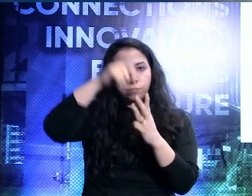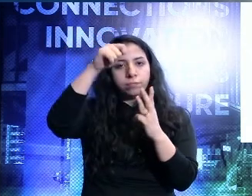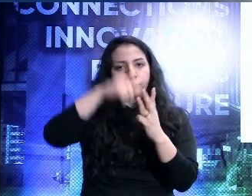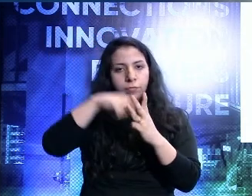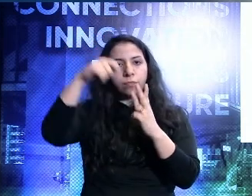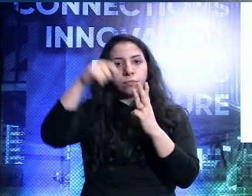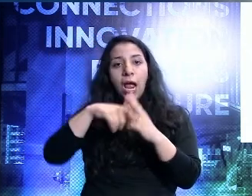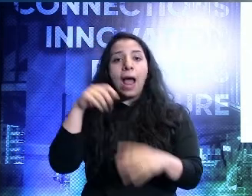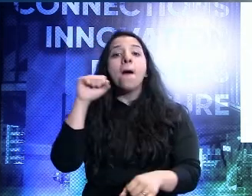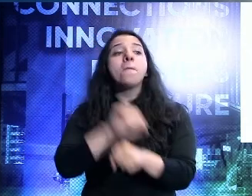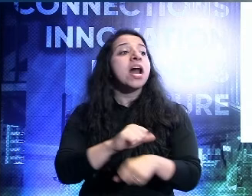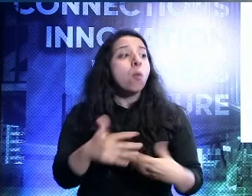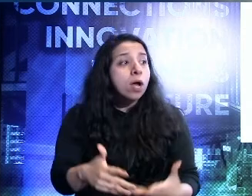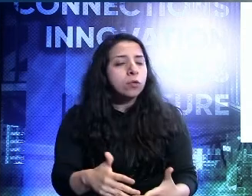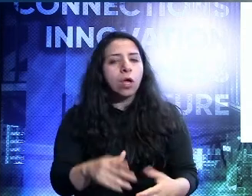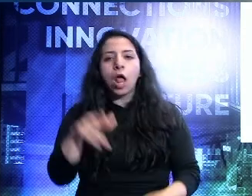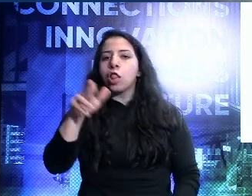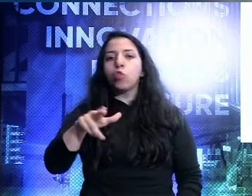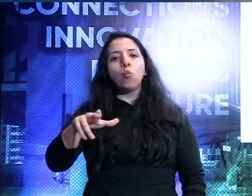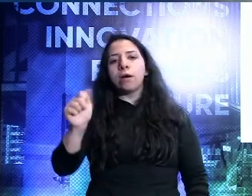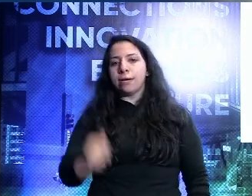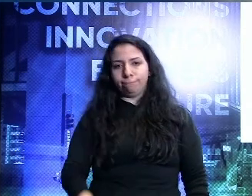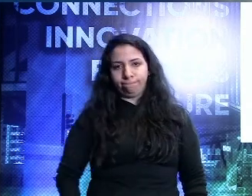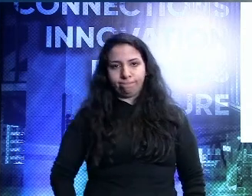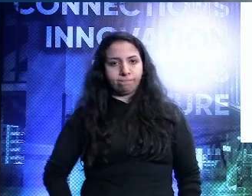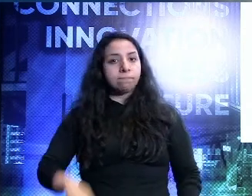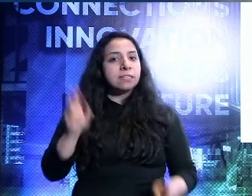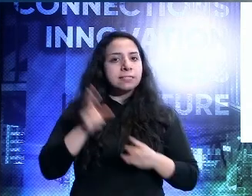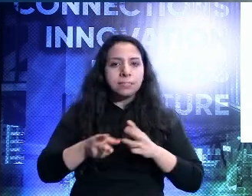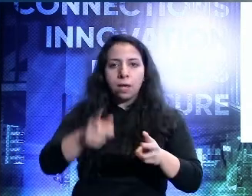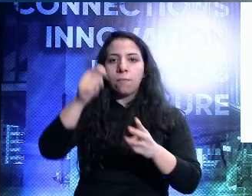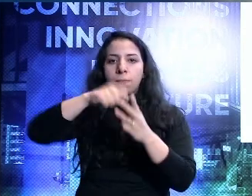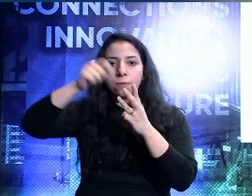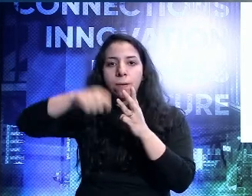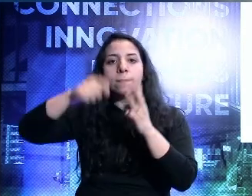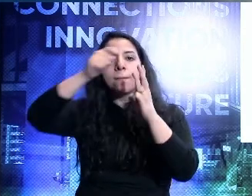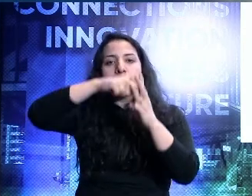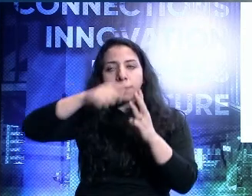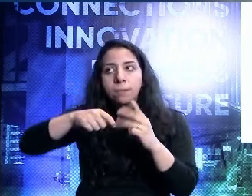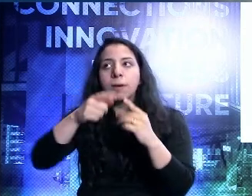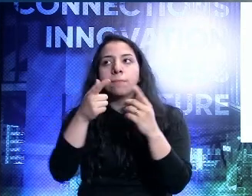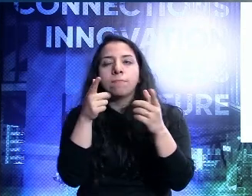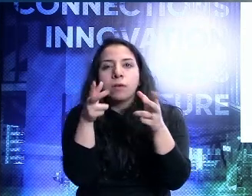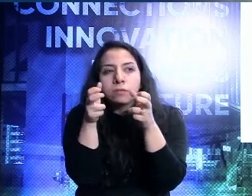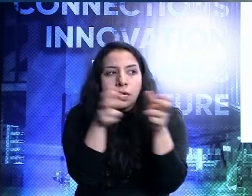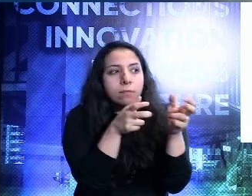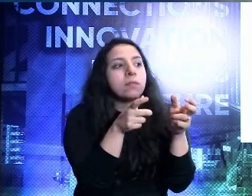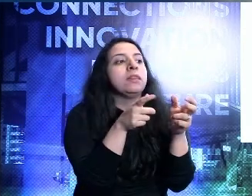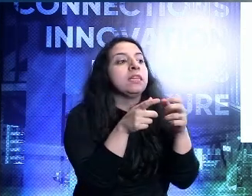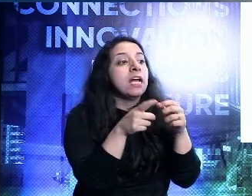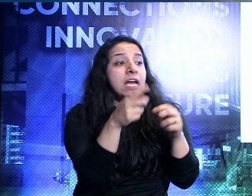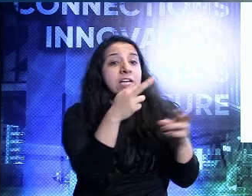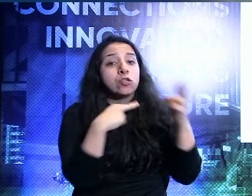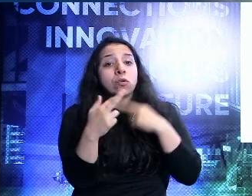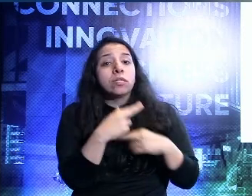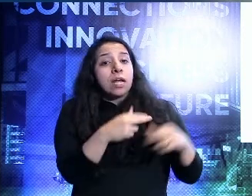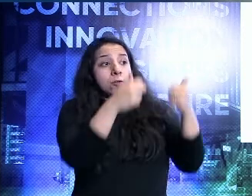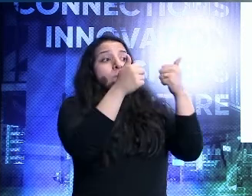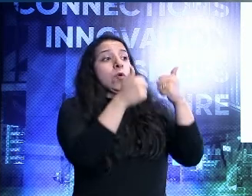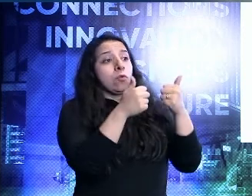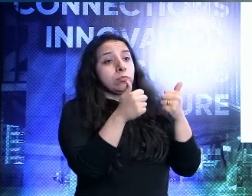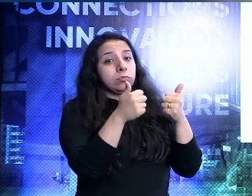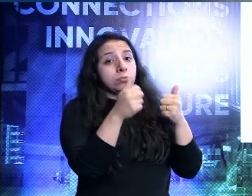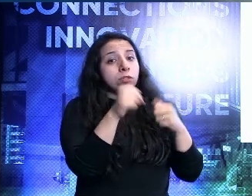O ponto é que aqui você consegue saber se está dando resultado, se não está, o quão transformado digitalmente eu